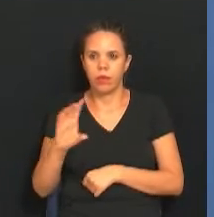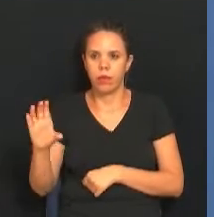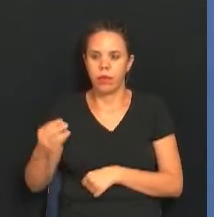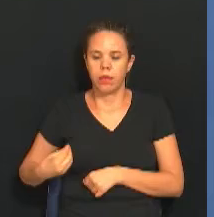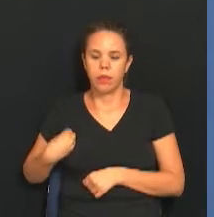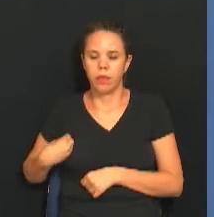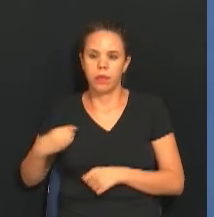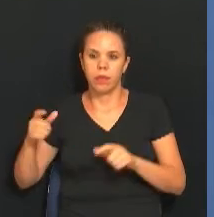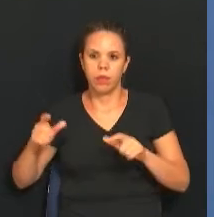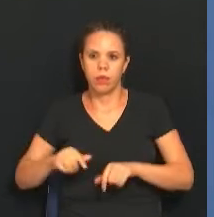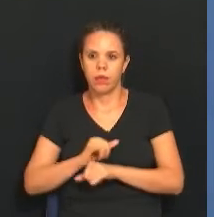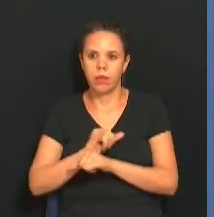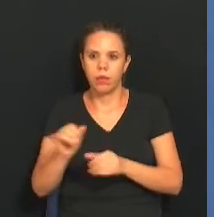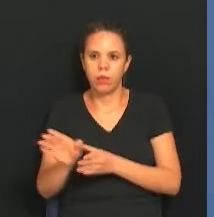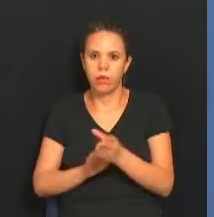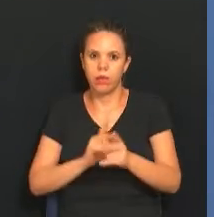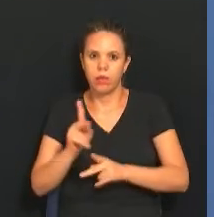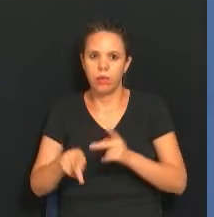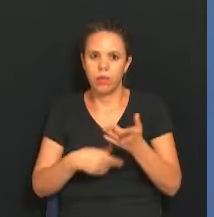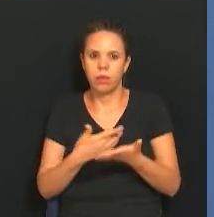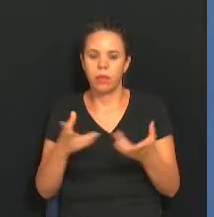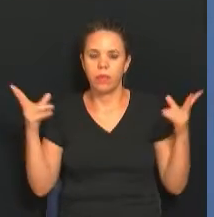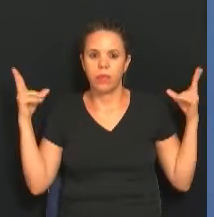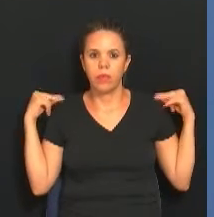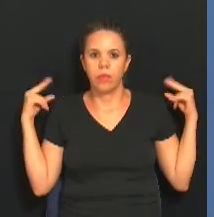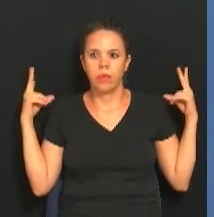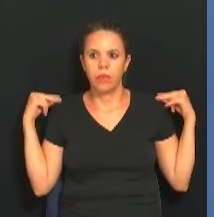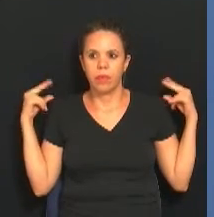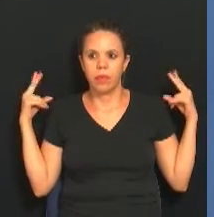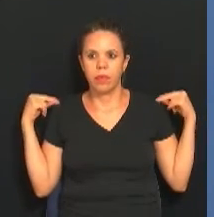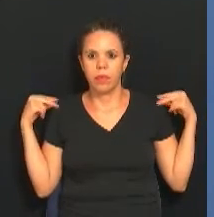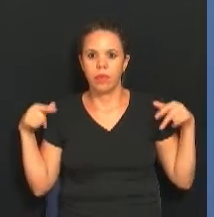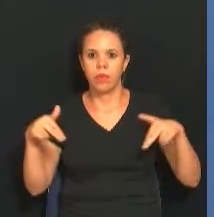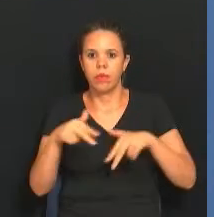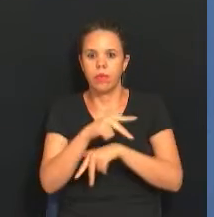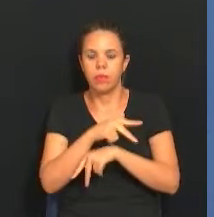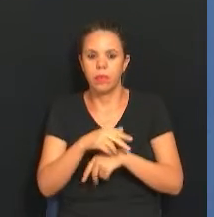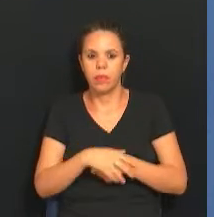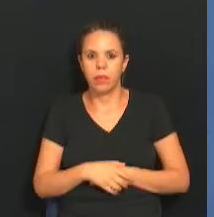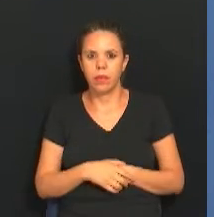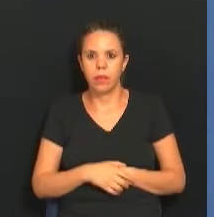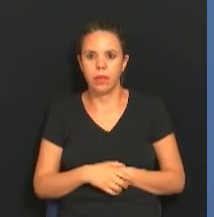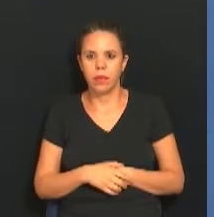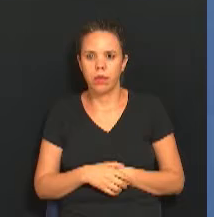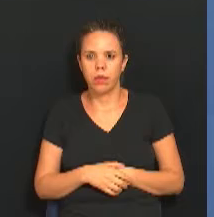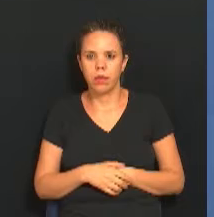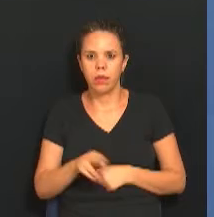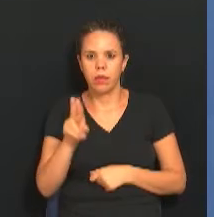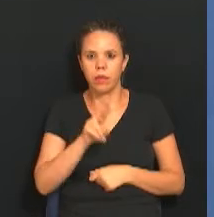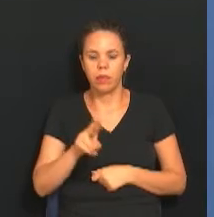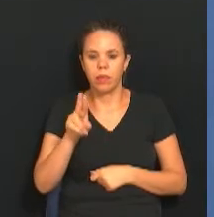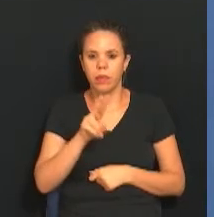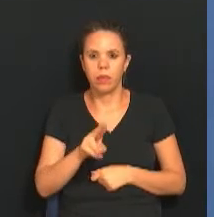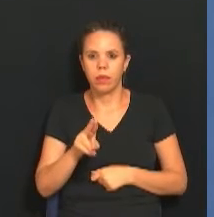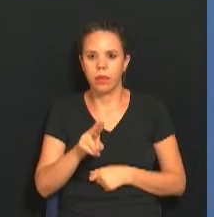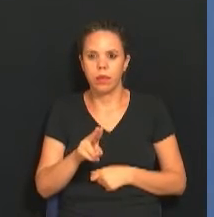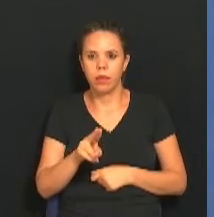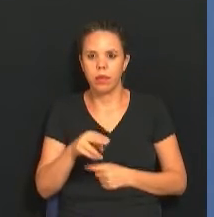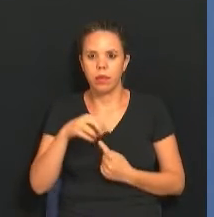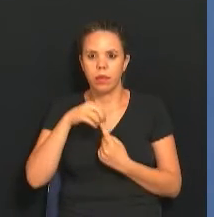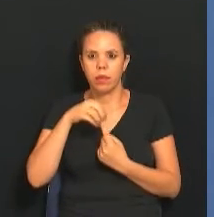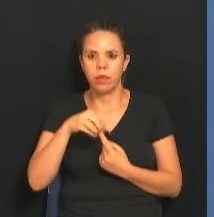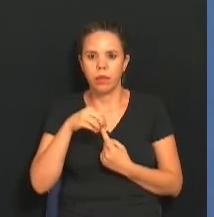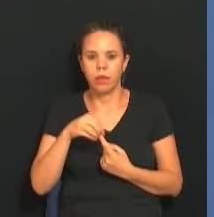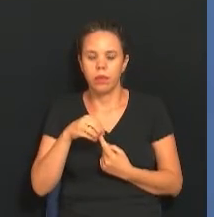que estão no local para orientar motoristas e pedestres inclusive quem faz utilização do ponto de ônibus